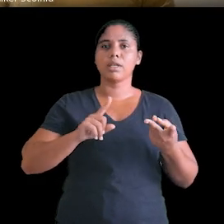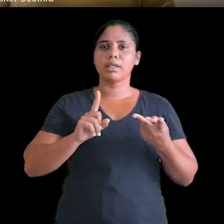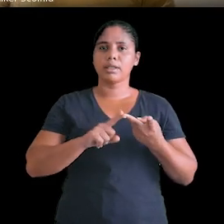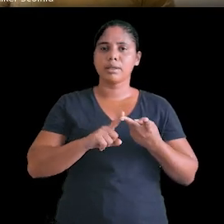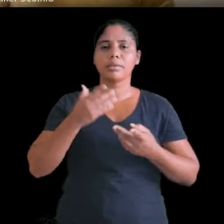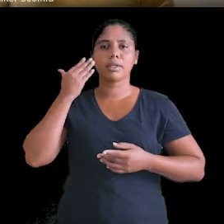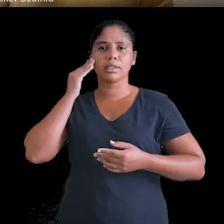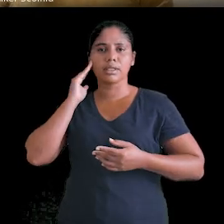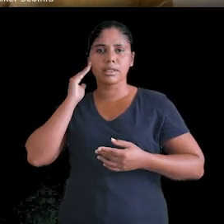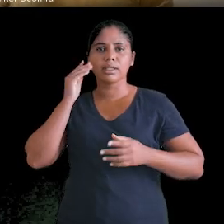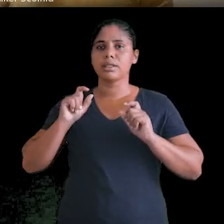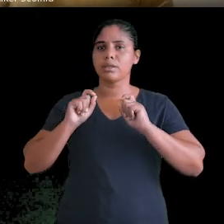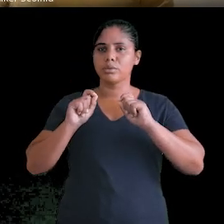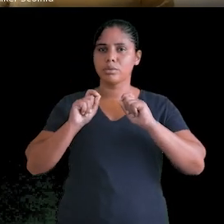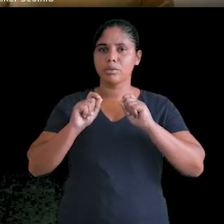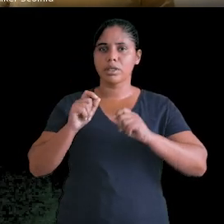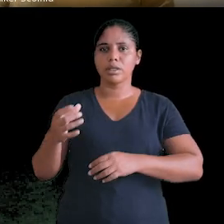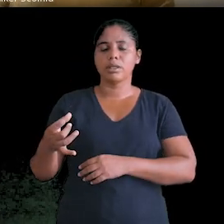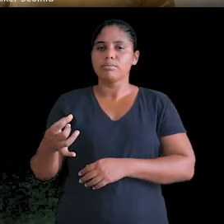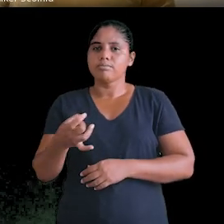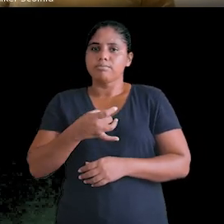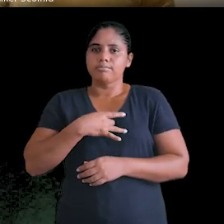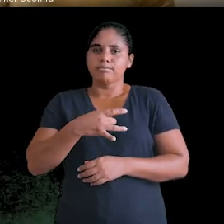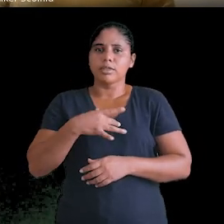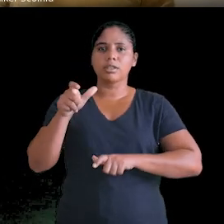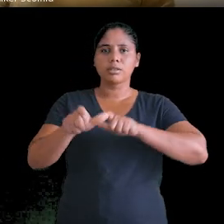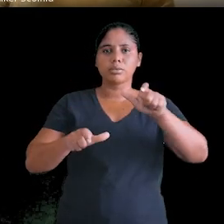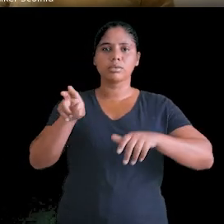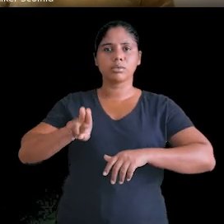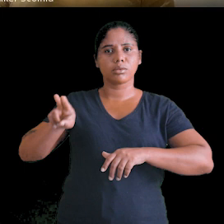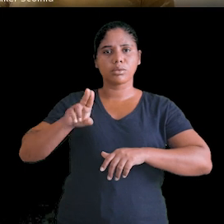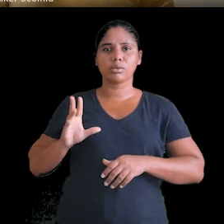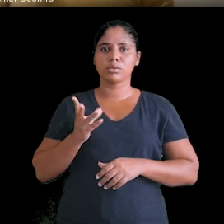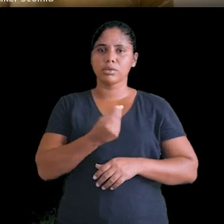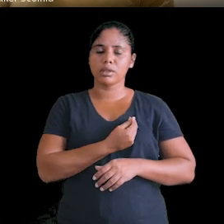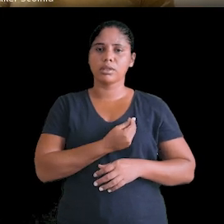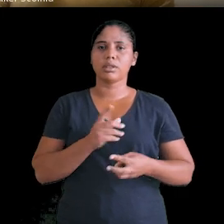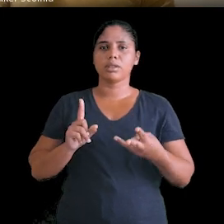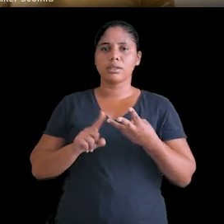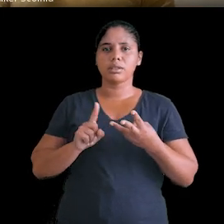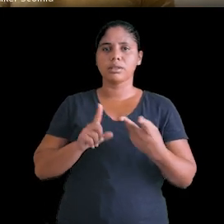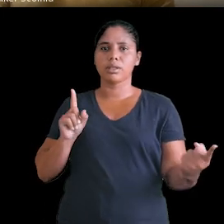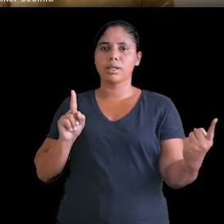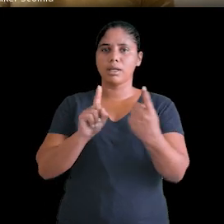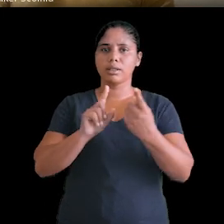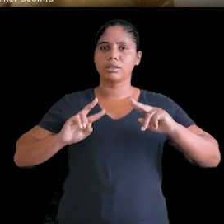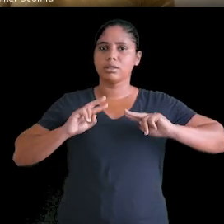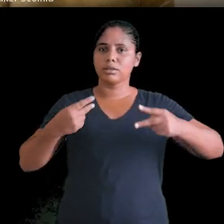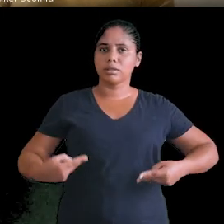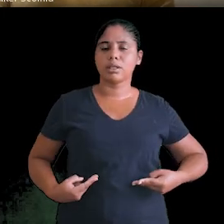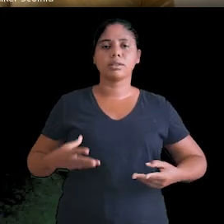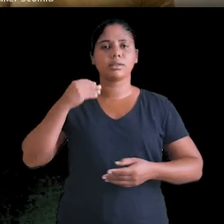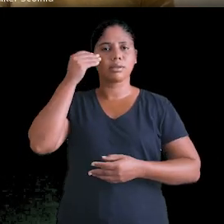durante a gestação e sua interrupção, e, por fim, analisar as necessidades de acompanhamento especializado e humanizado na vivência de pessoas